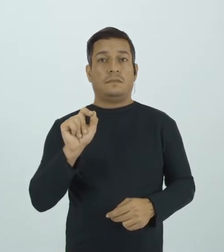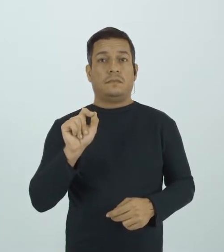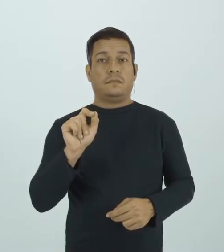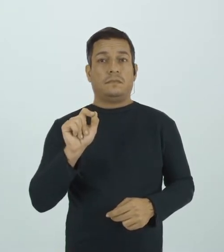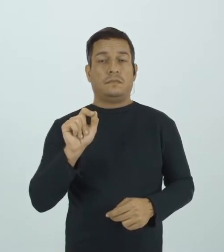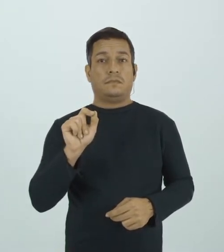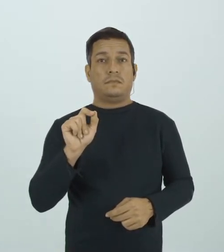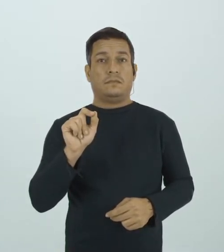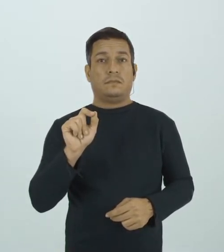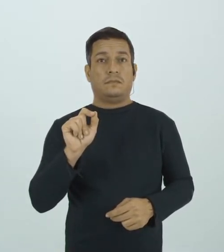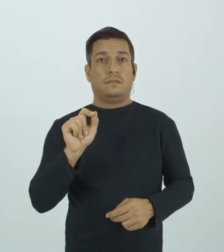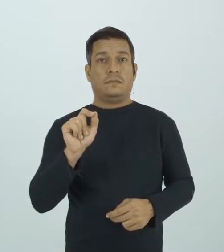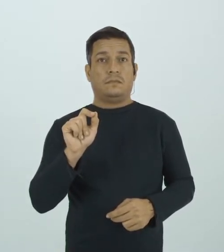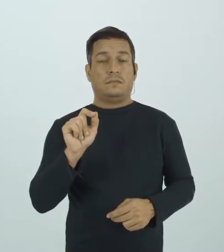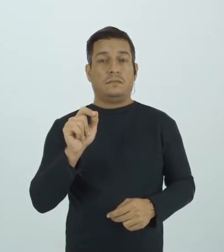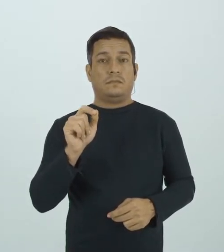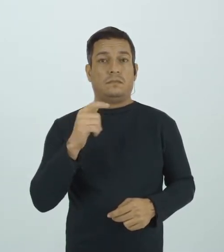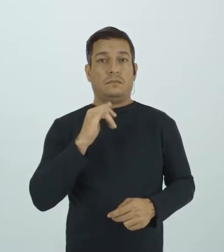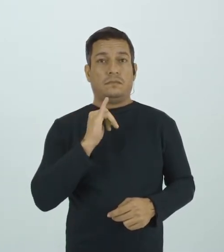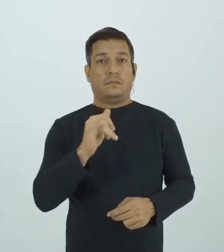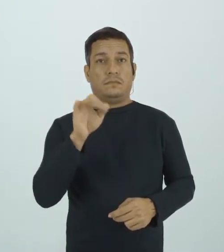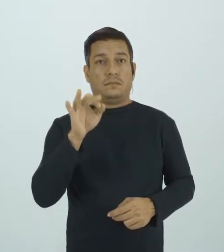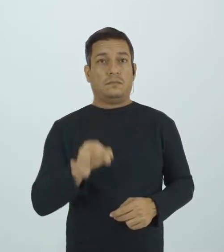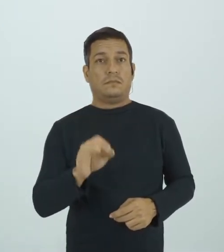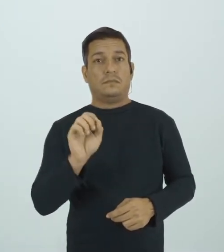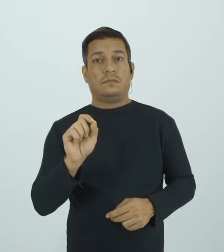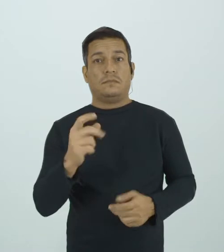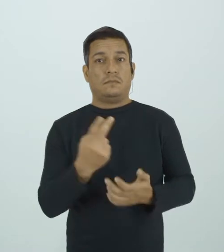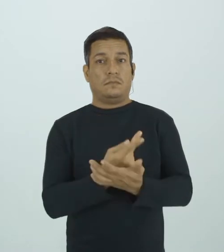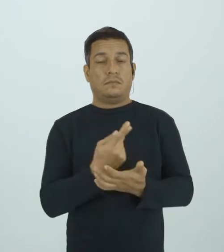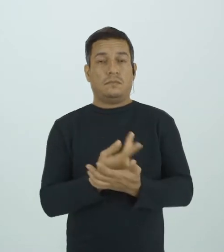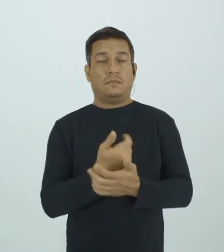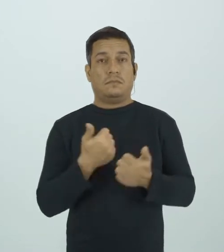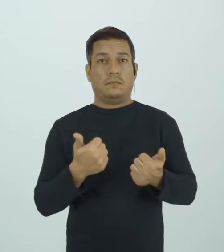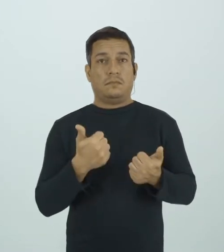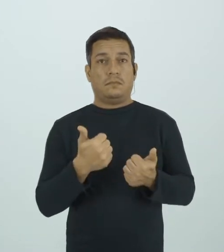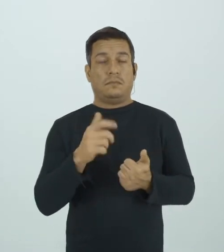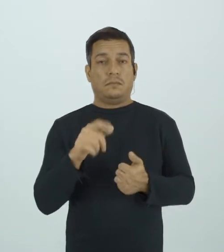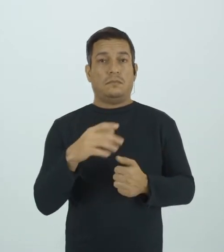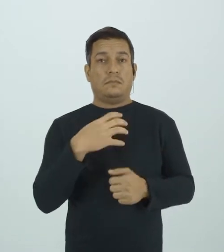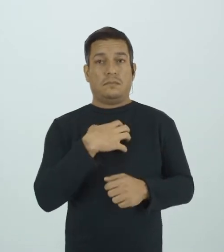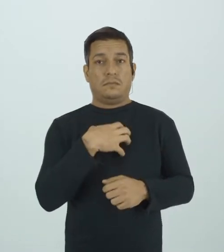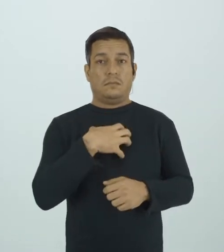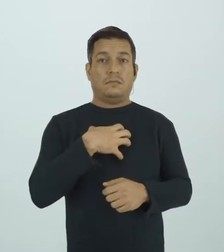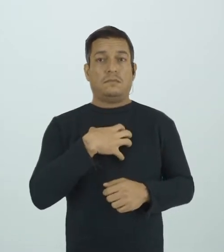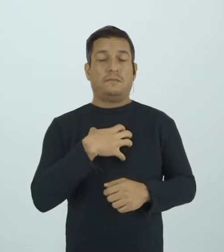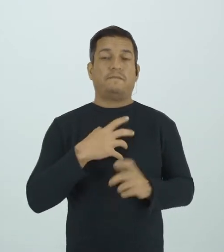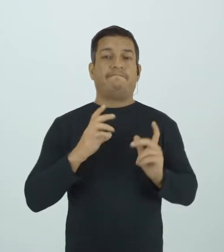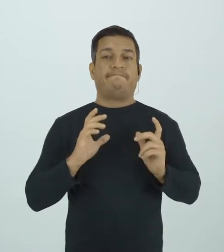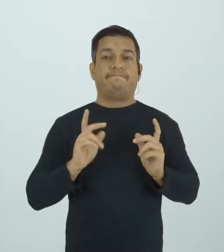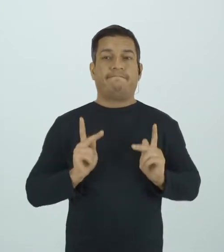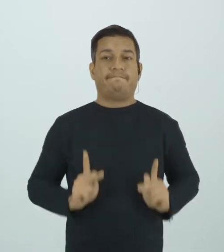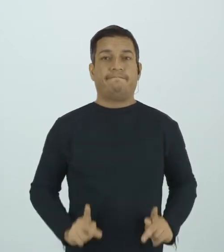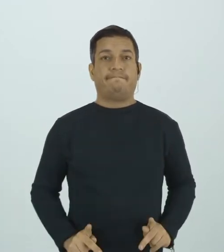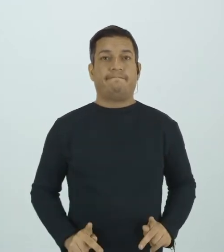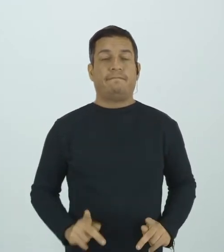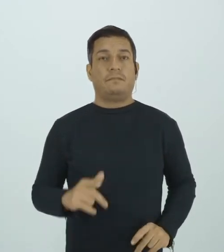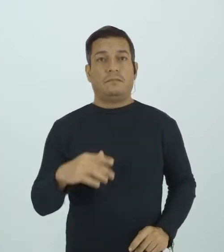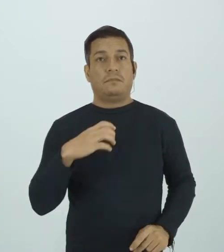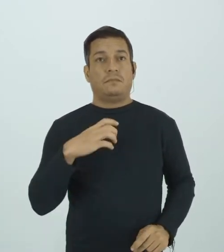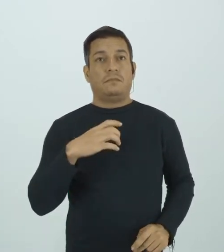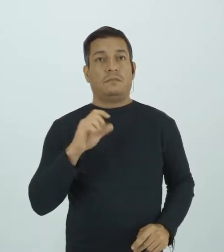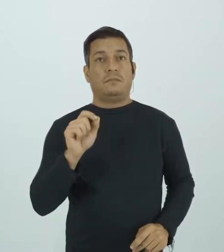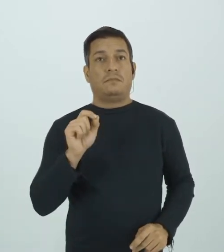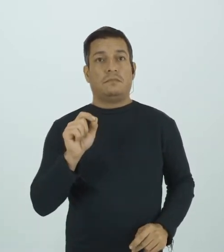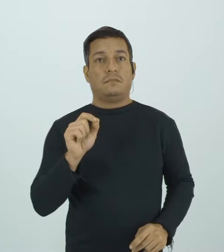nos dizendo o que é certo e o que é errado. É quando o comportamento, né, é ético, é o